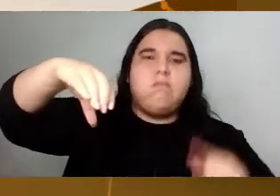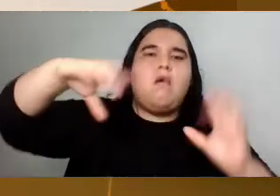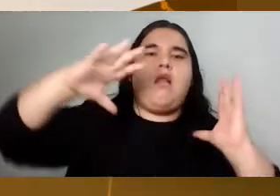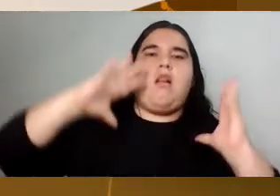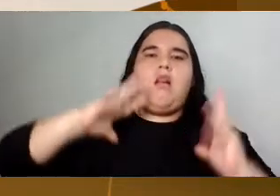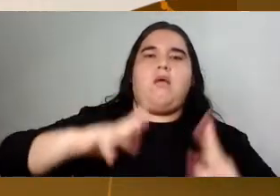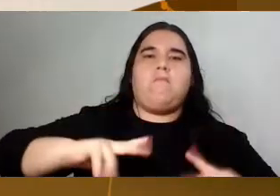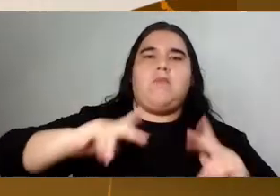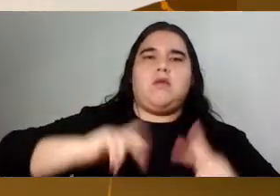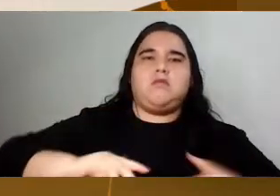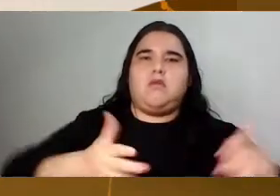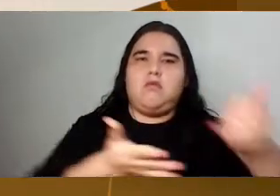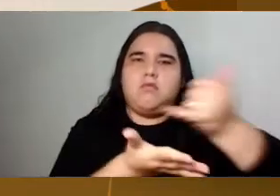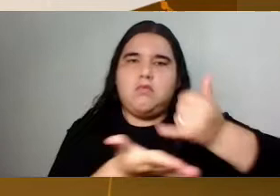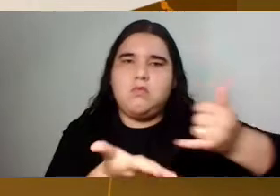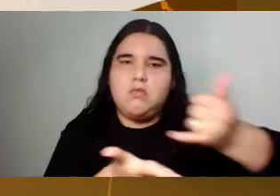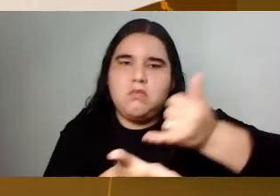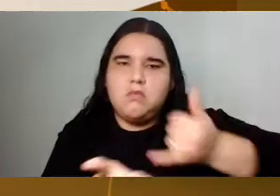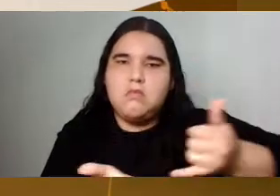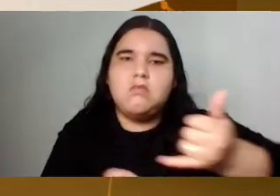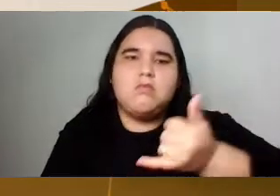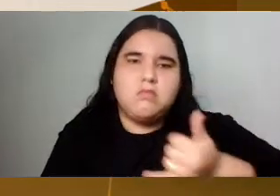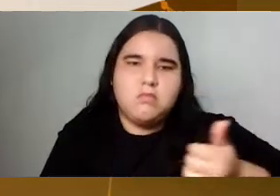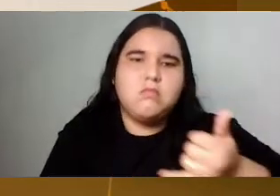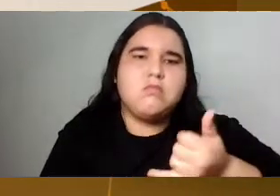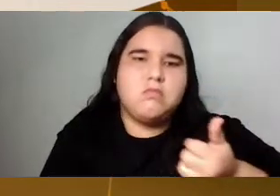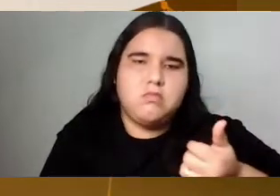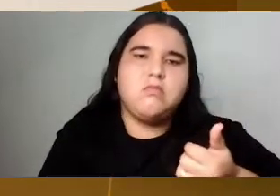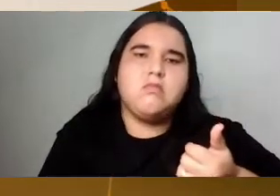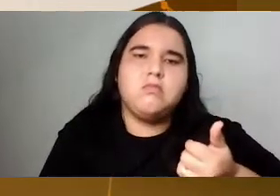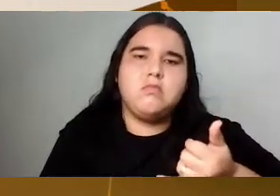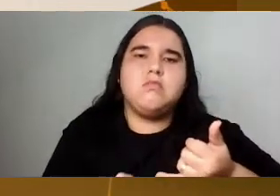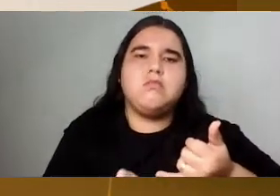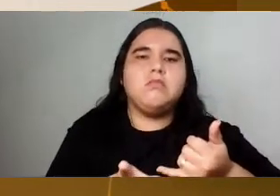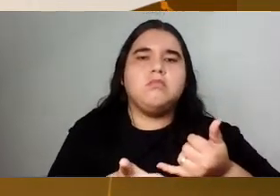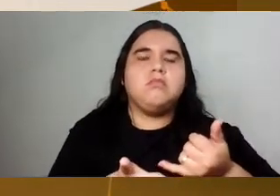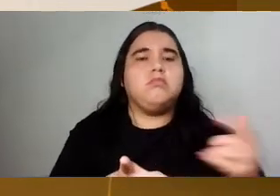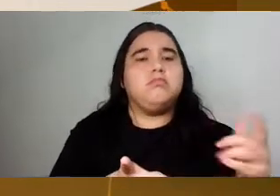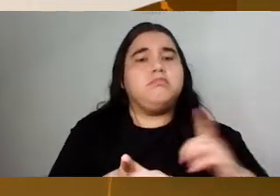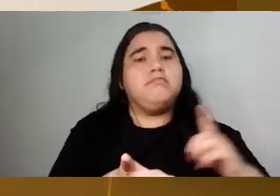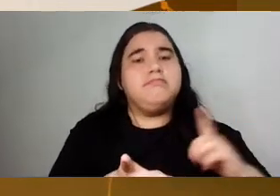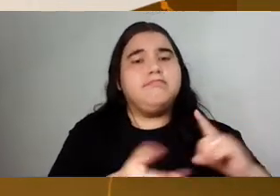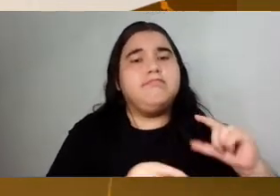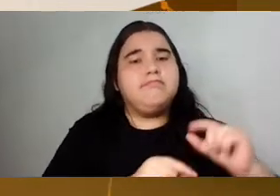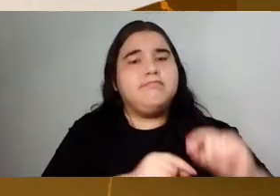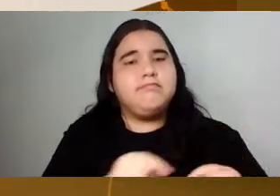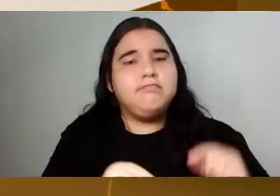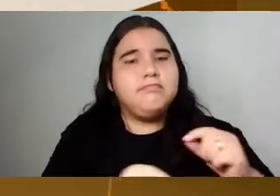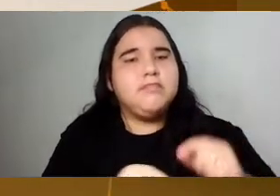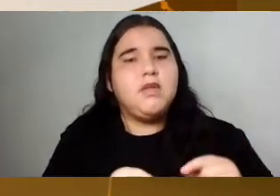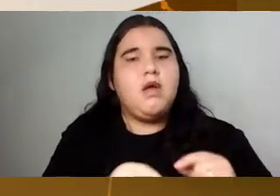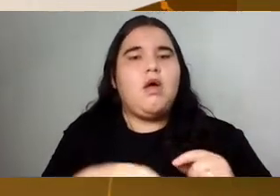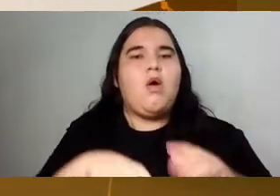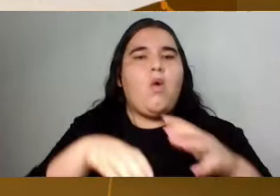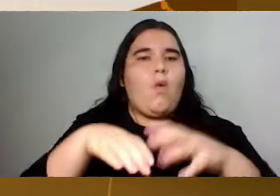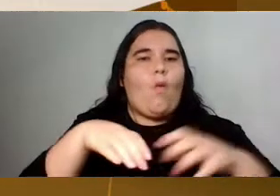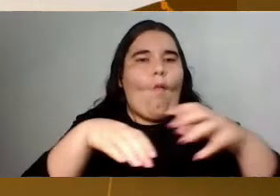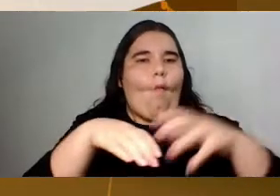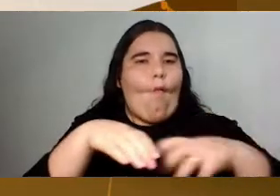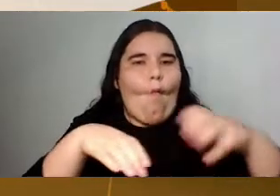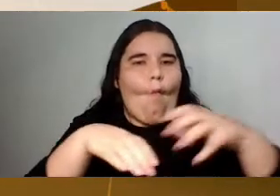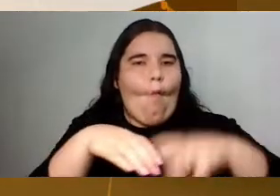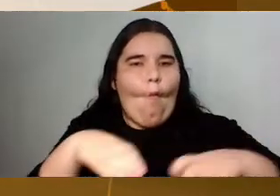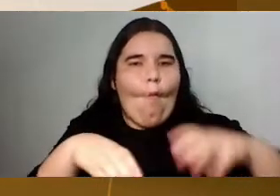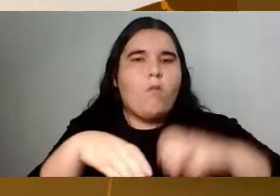normalmente 10 micra na entrada, passa por uma bomba de admissão que succiona esse óleo, passando por